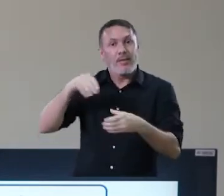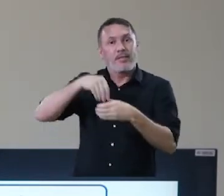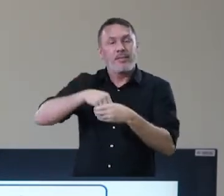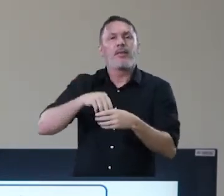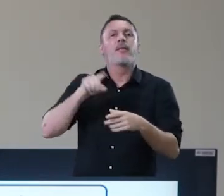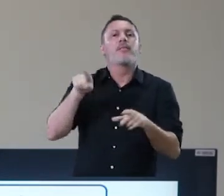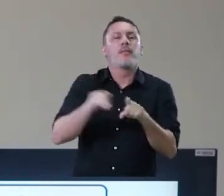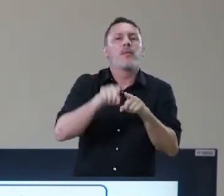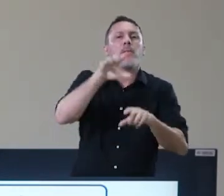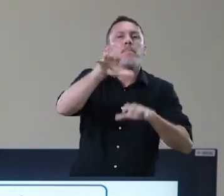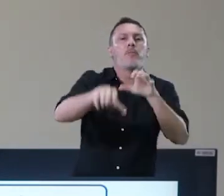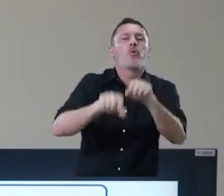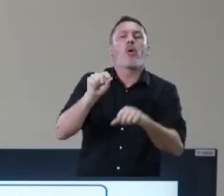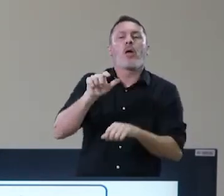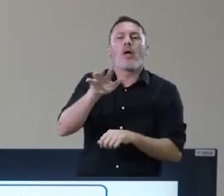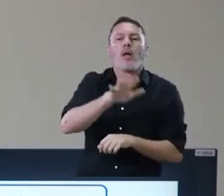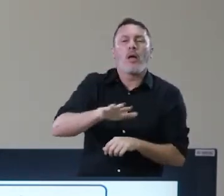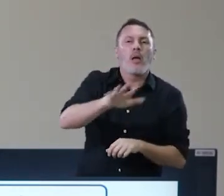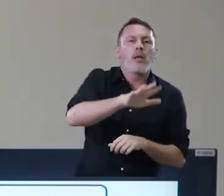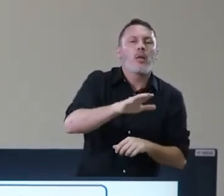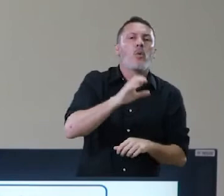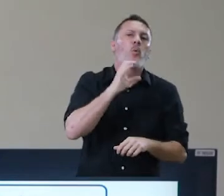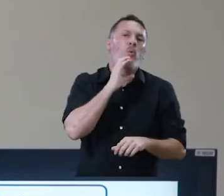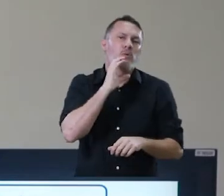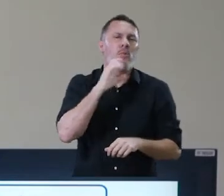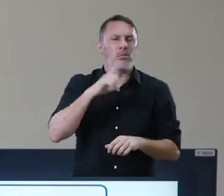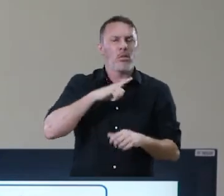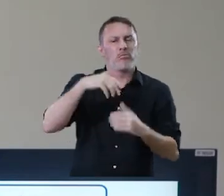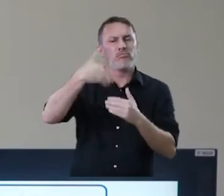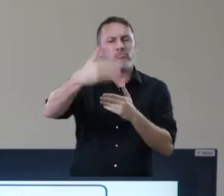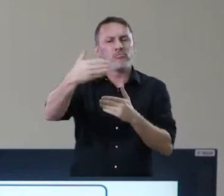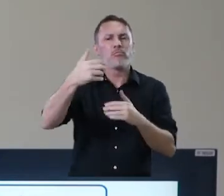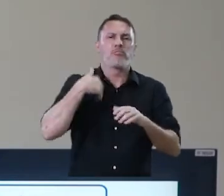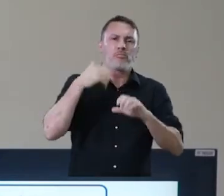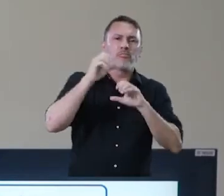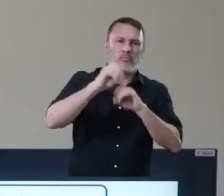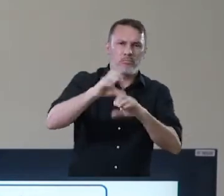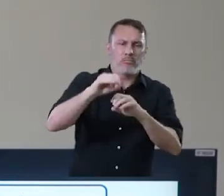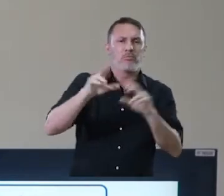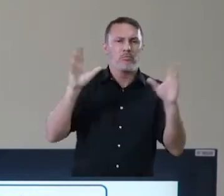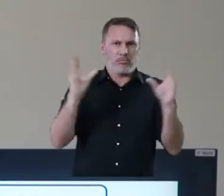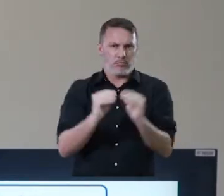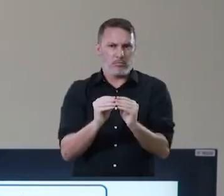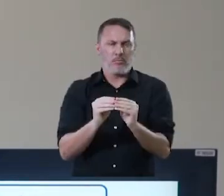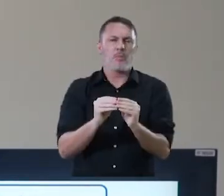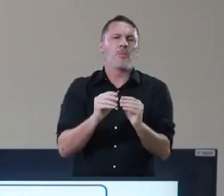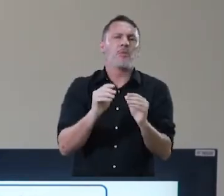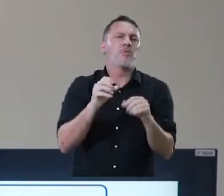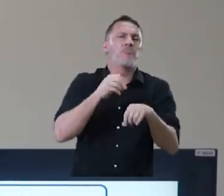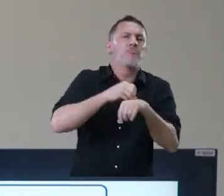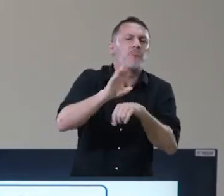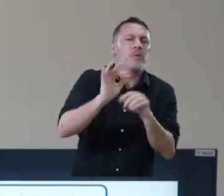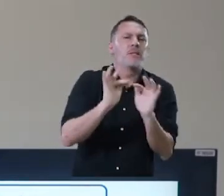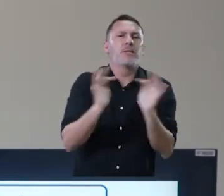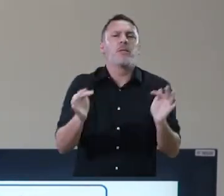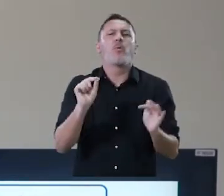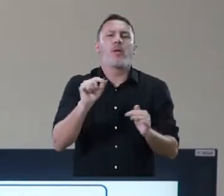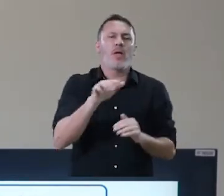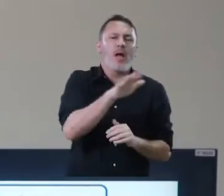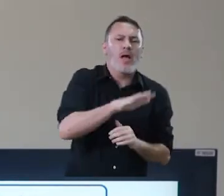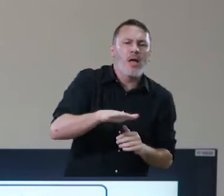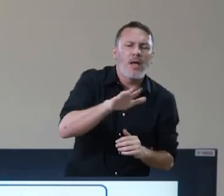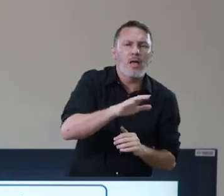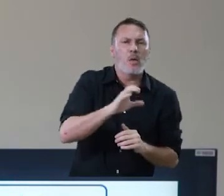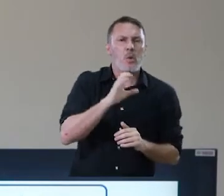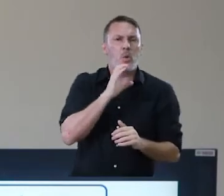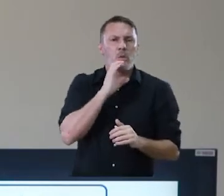ele vai buscar a área do conhecimento legitimado. Nós vamos ter uma aulinha falando sobre isso aí. Mas, de forma bem simples, a área